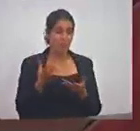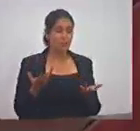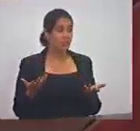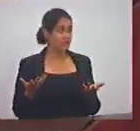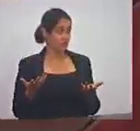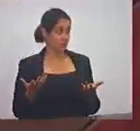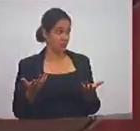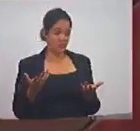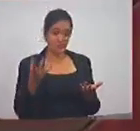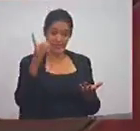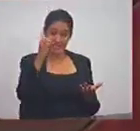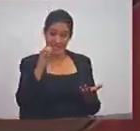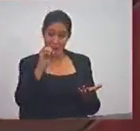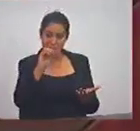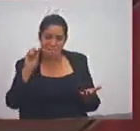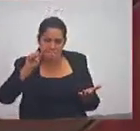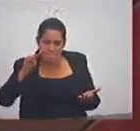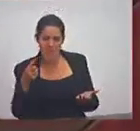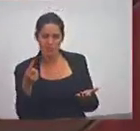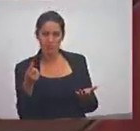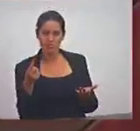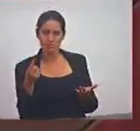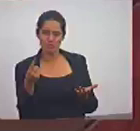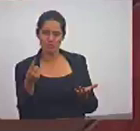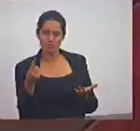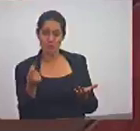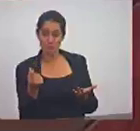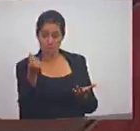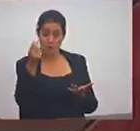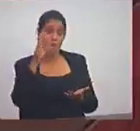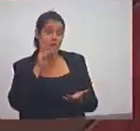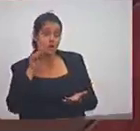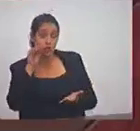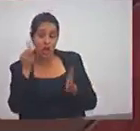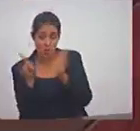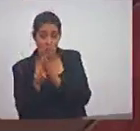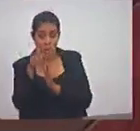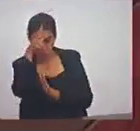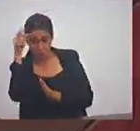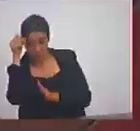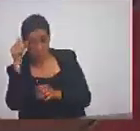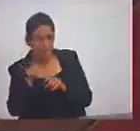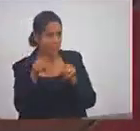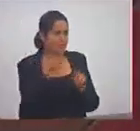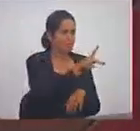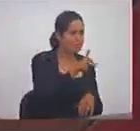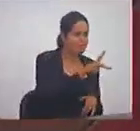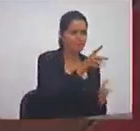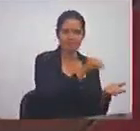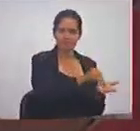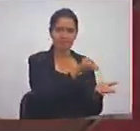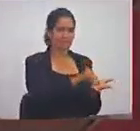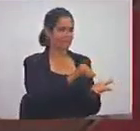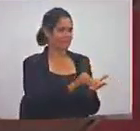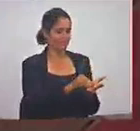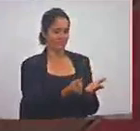de impacto orçamentário e não tem dinheiro para contratar professor em sala de aula. Aí é o filho de vocês que está sendo agredido. É o filho de vocês que